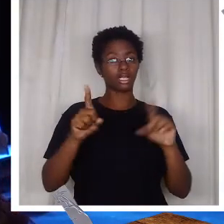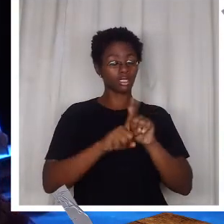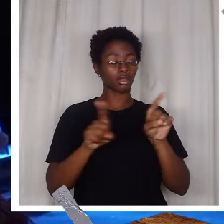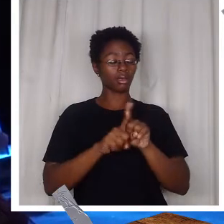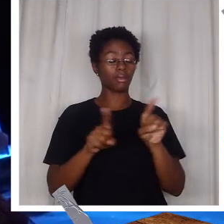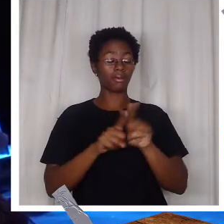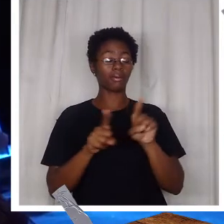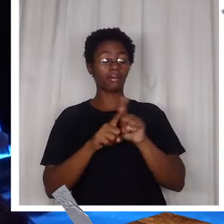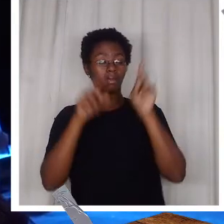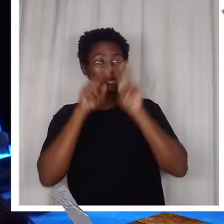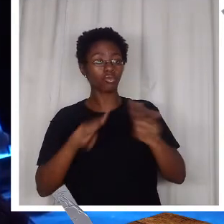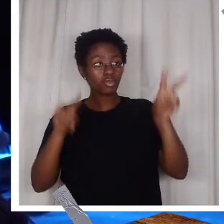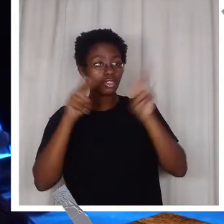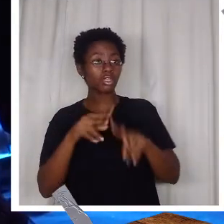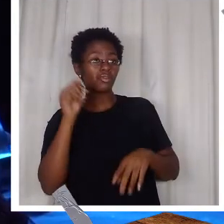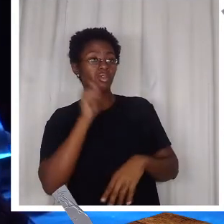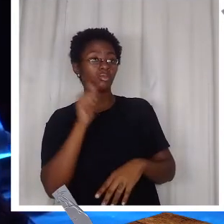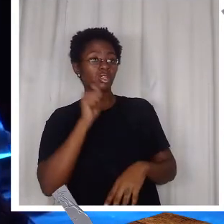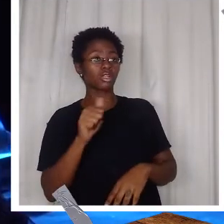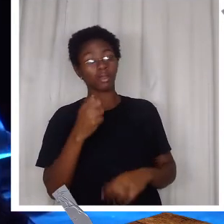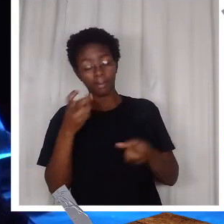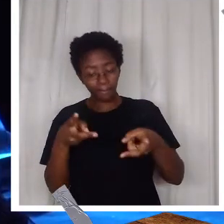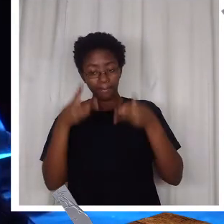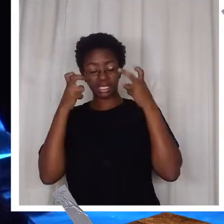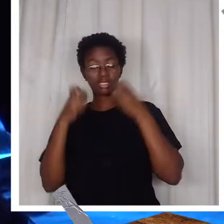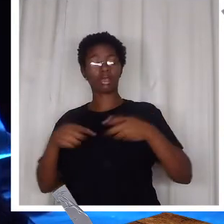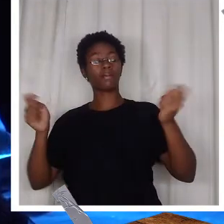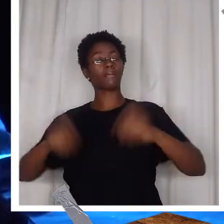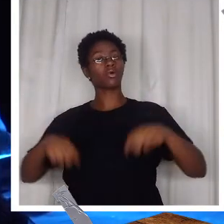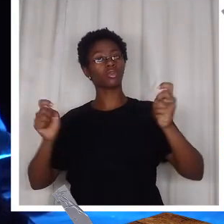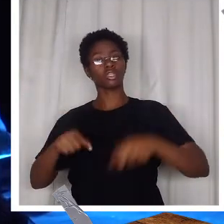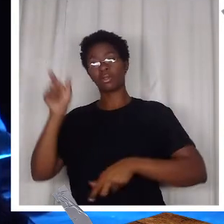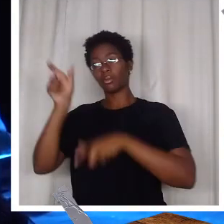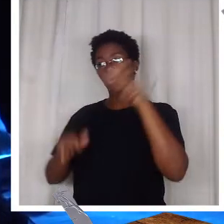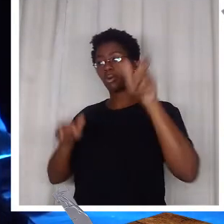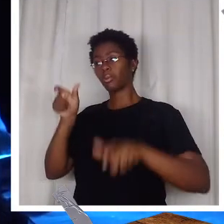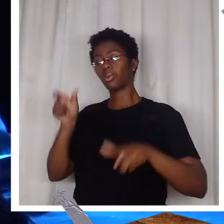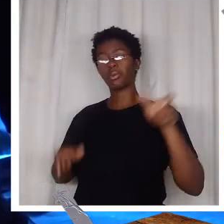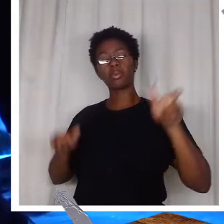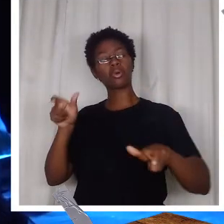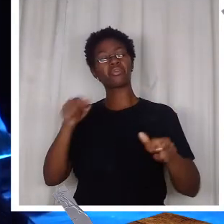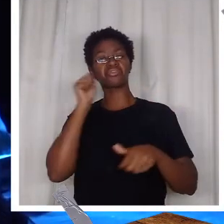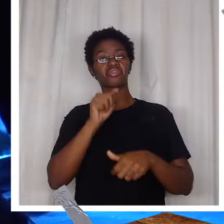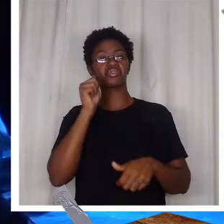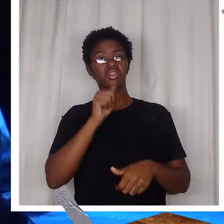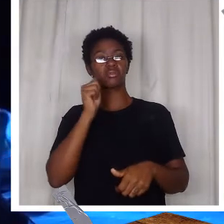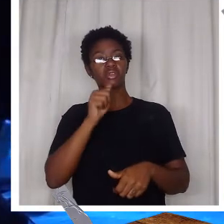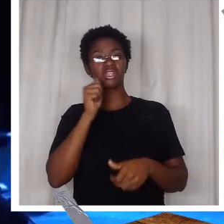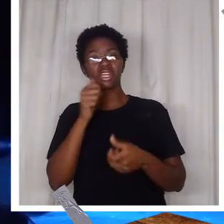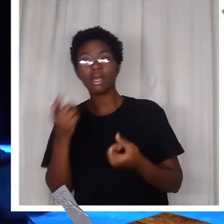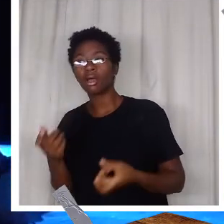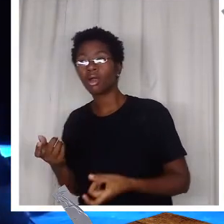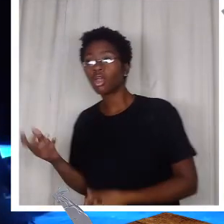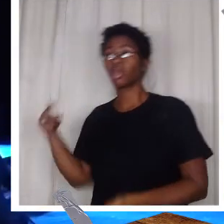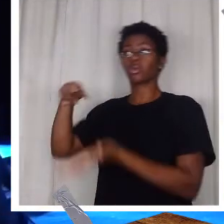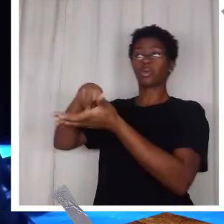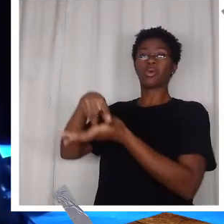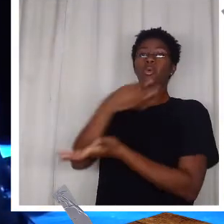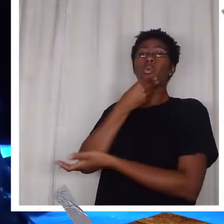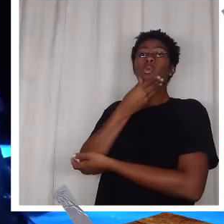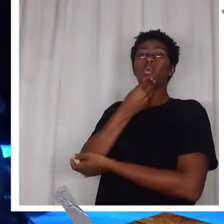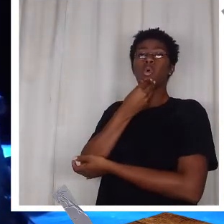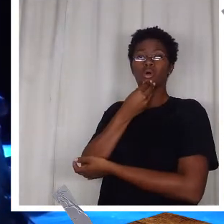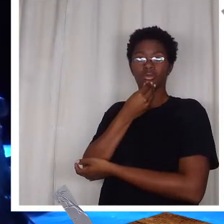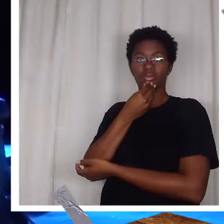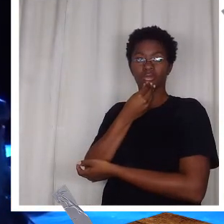feminino. E aí eu percebi a potência que personagens femininos vão trazer para um ator, para um homem. Eu